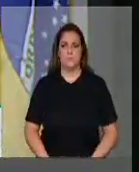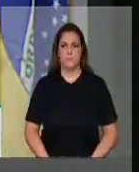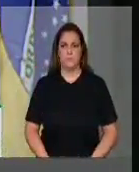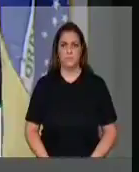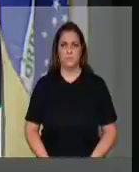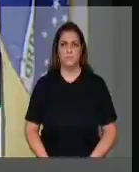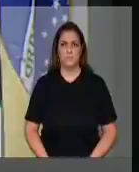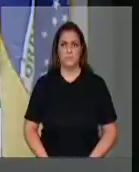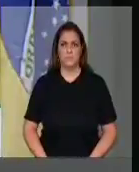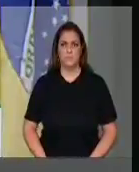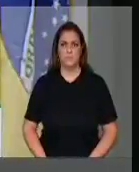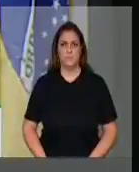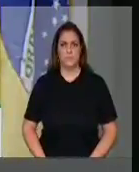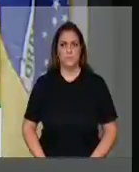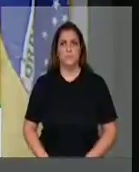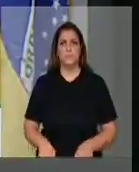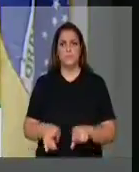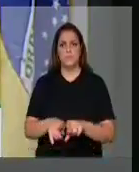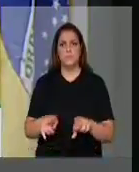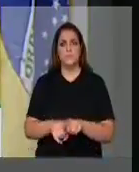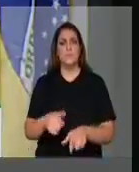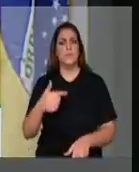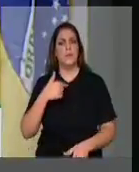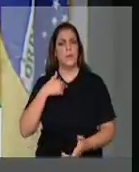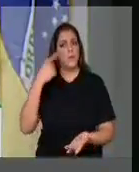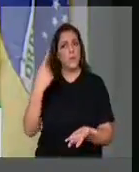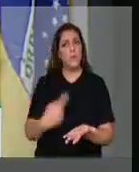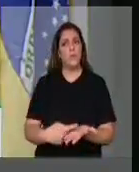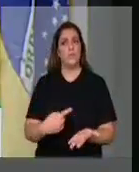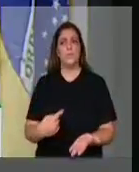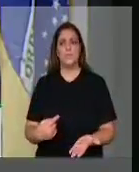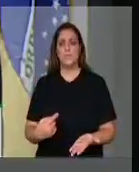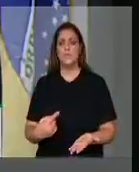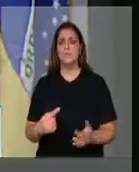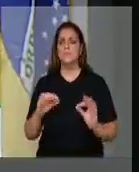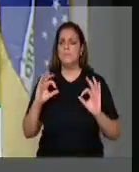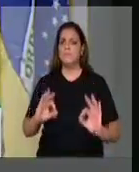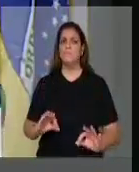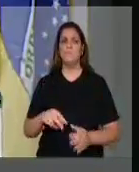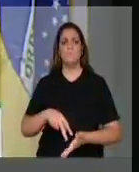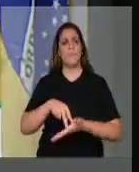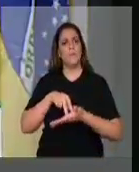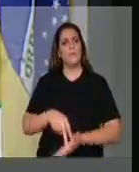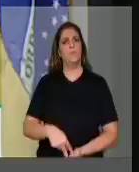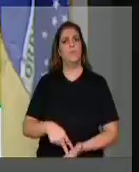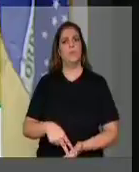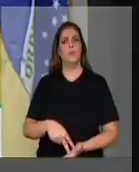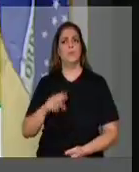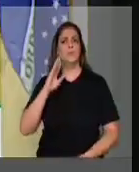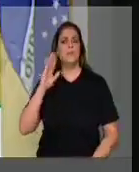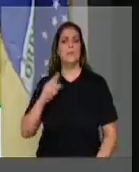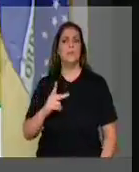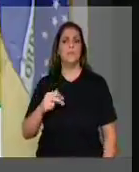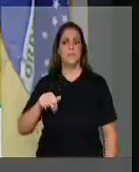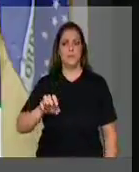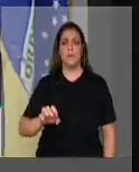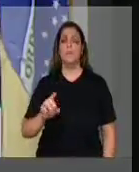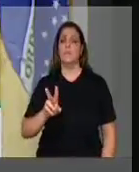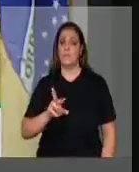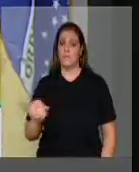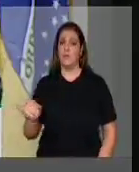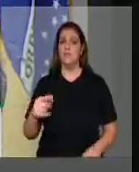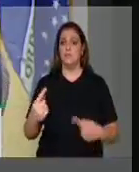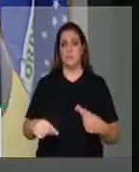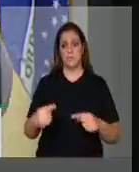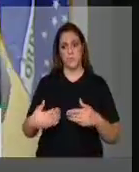forma, o nosso compromisso e a nossa posição firme em relação ao PNAP, que nós vamos discutir daqui a